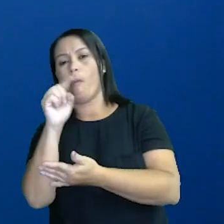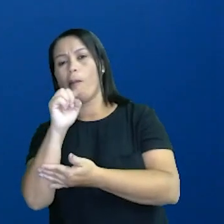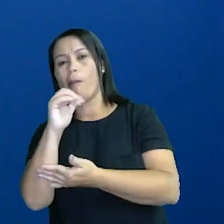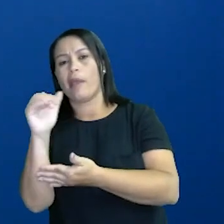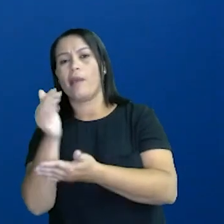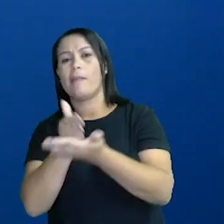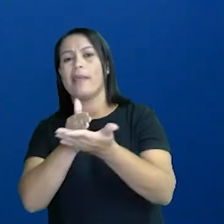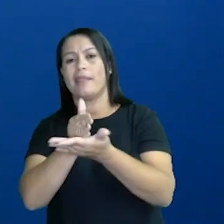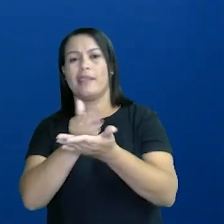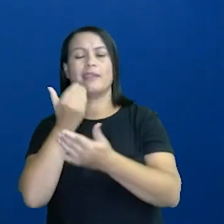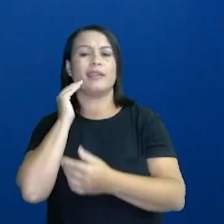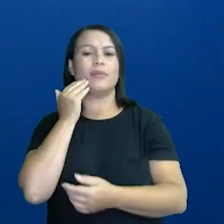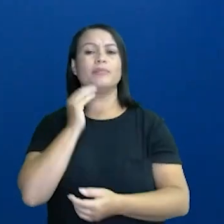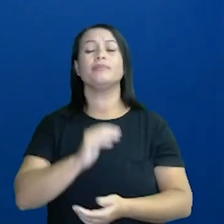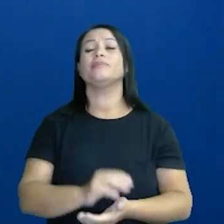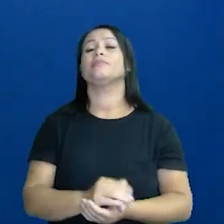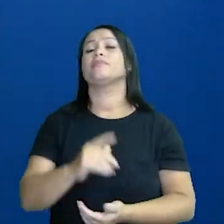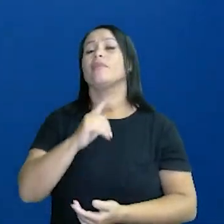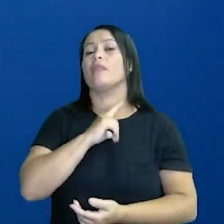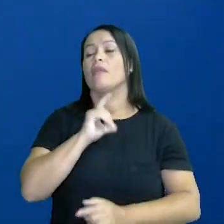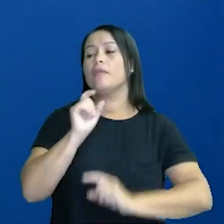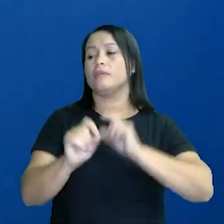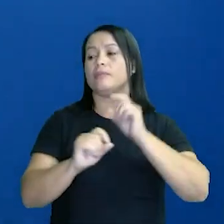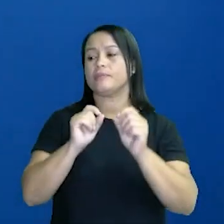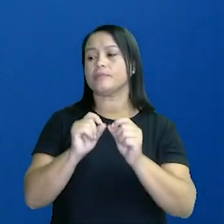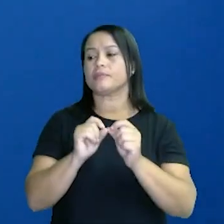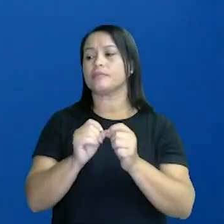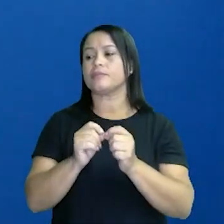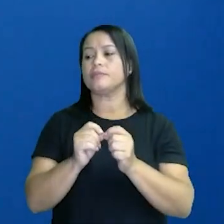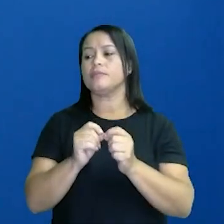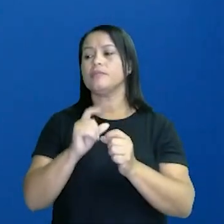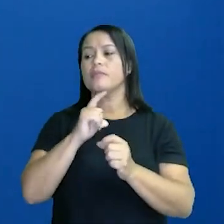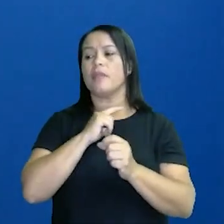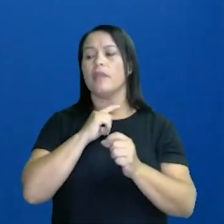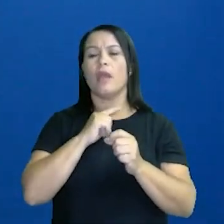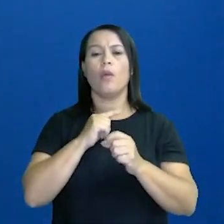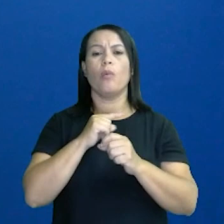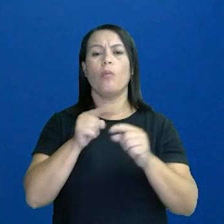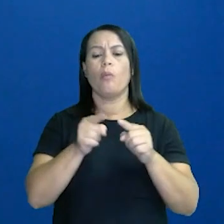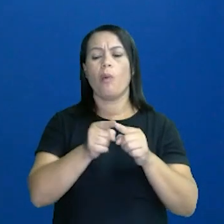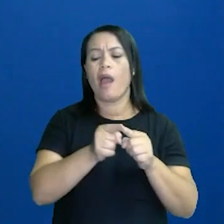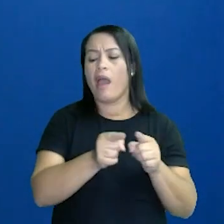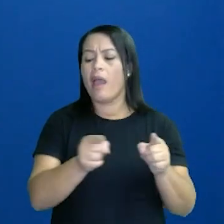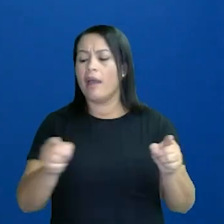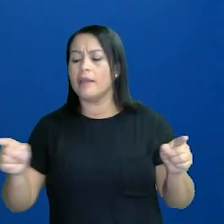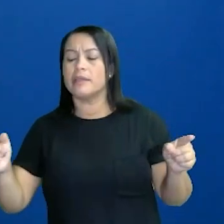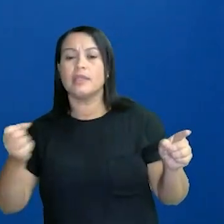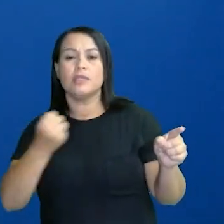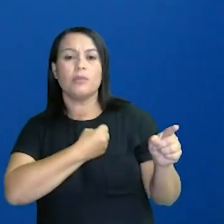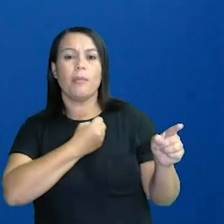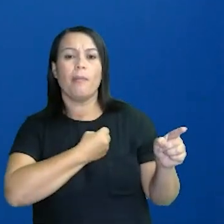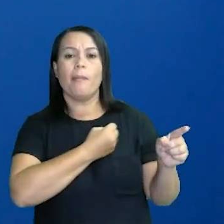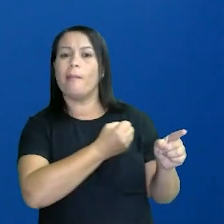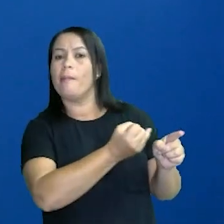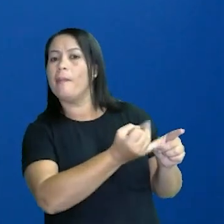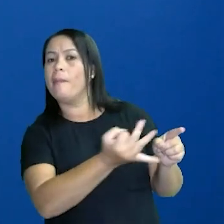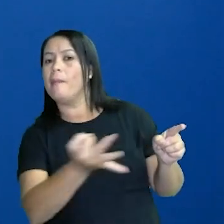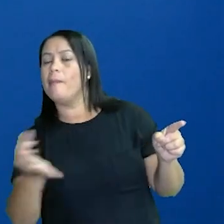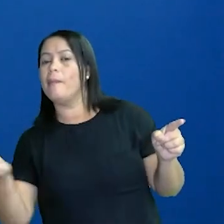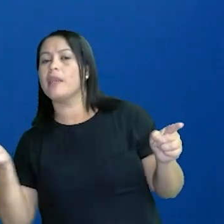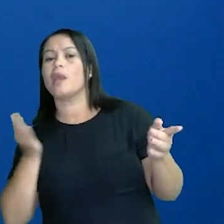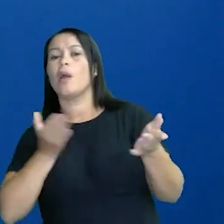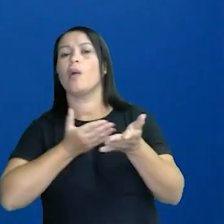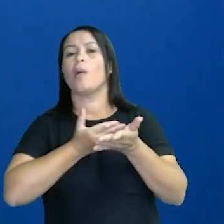metade, ok? Então, eu tenho o seguinte aqui, ó. Aqui eu tenho essa minha reta numérica, tá? Começando pelo